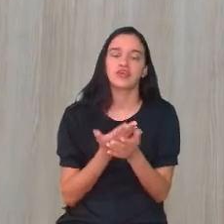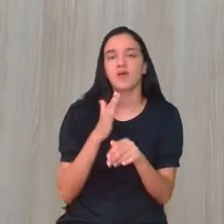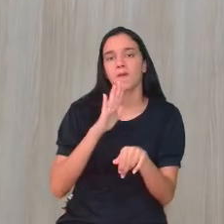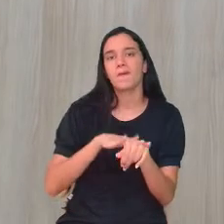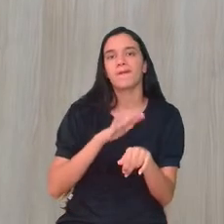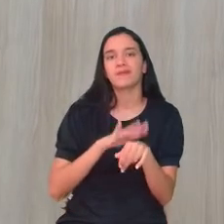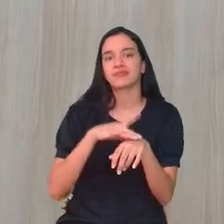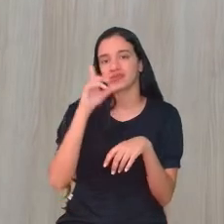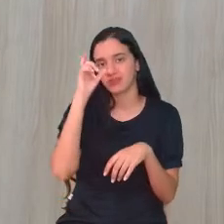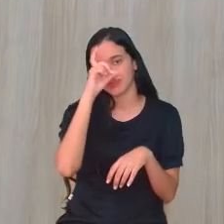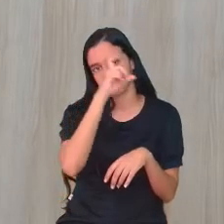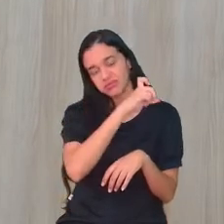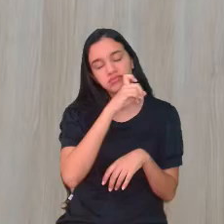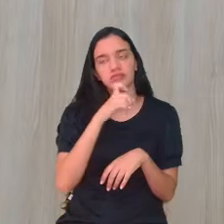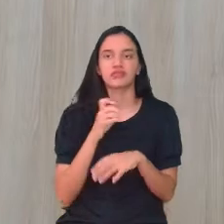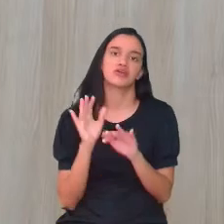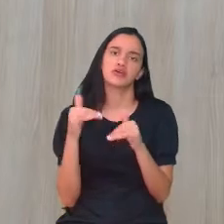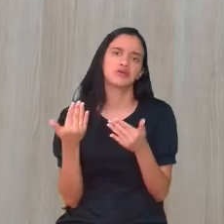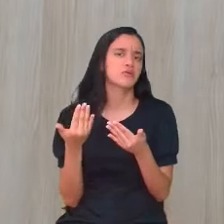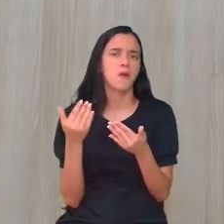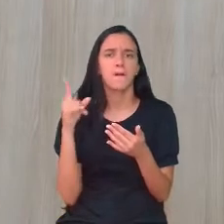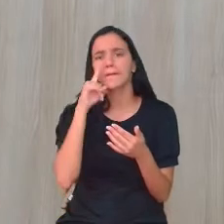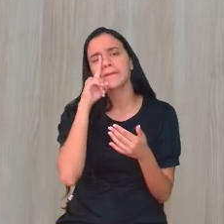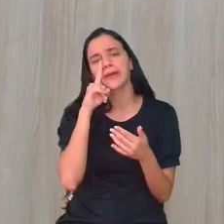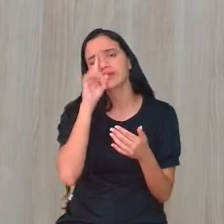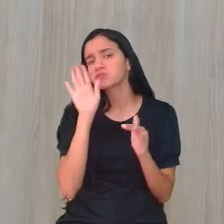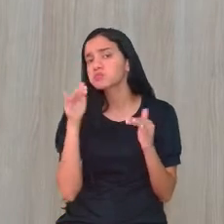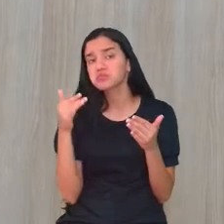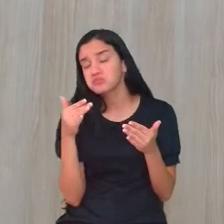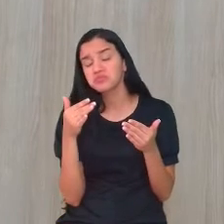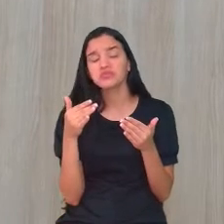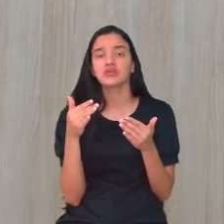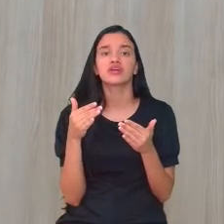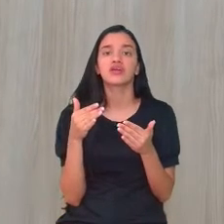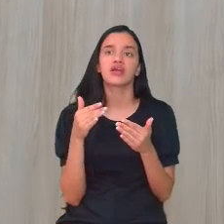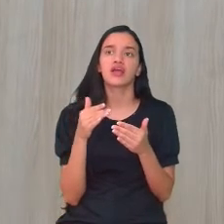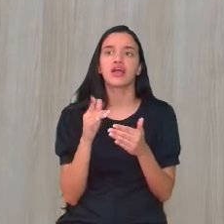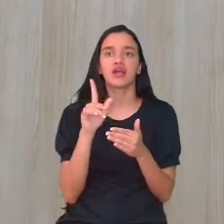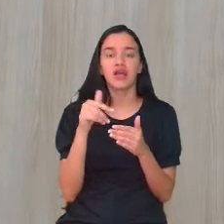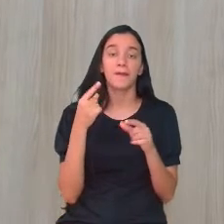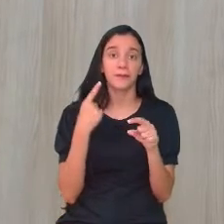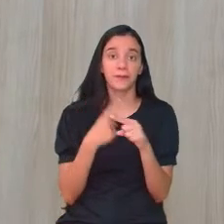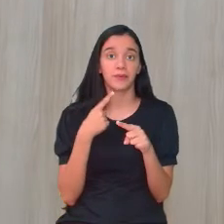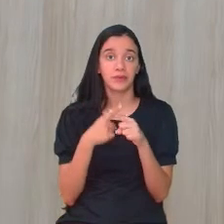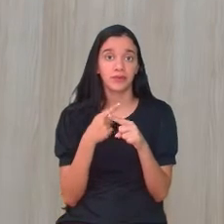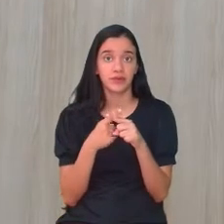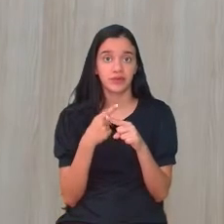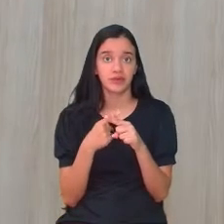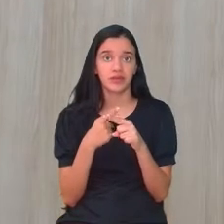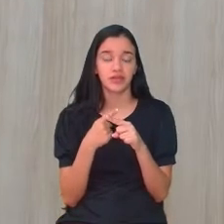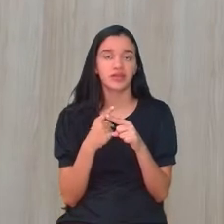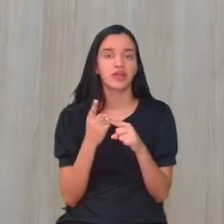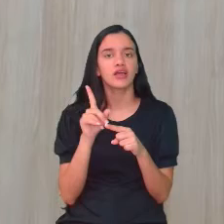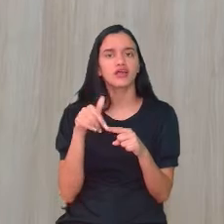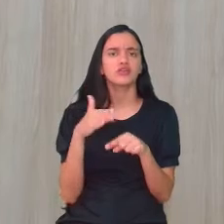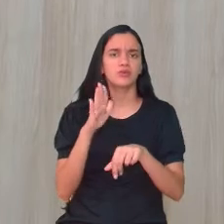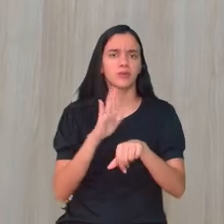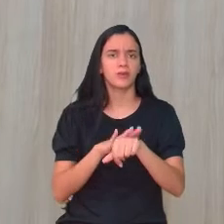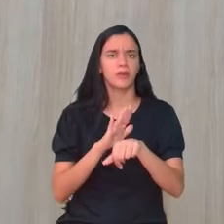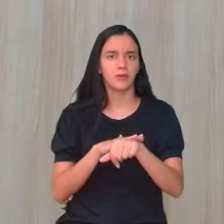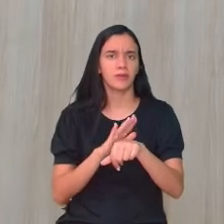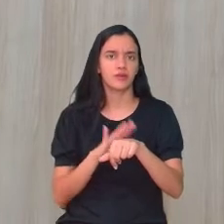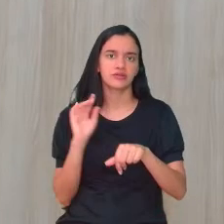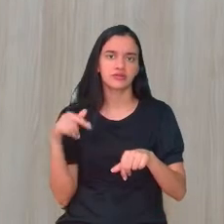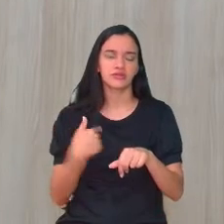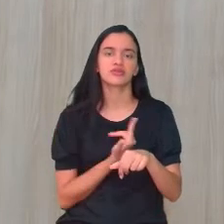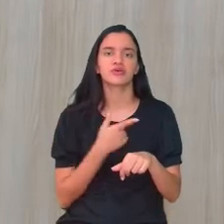era a melhor. E qual o perigo disso, né? Qual o perigo disso? Porque no momento em que